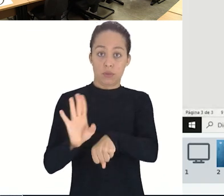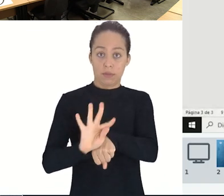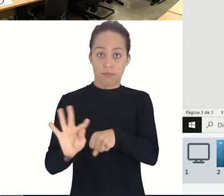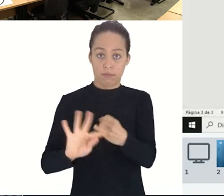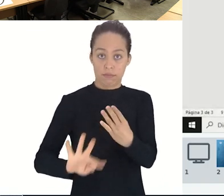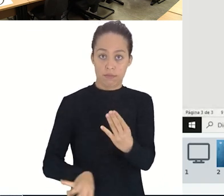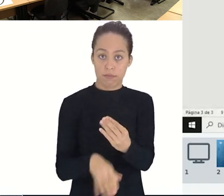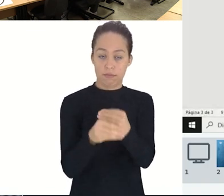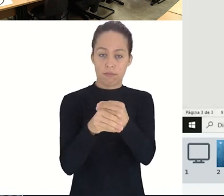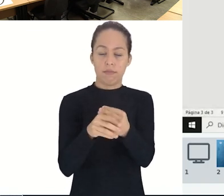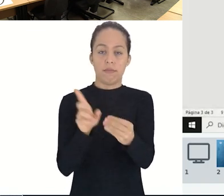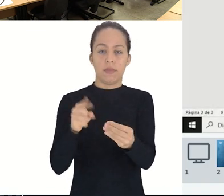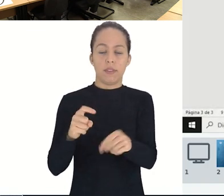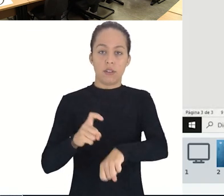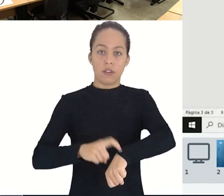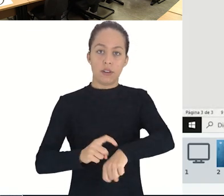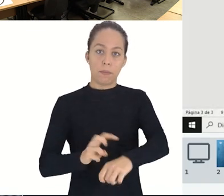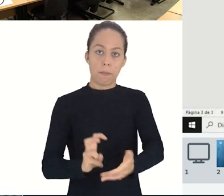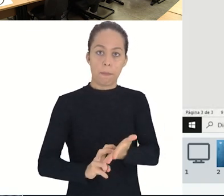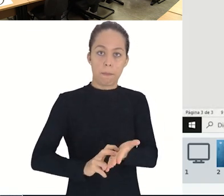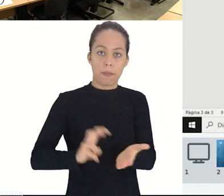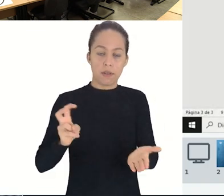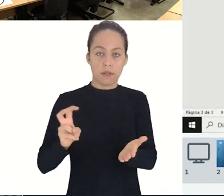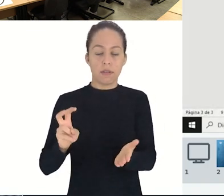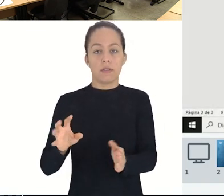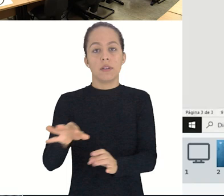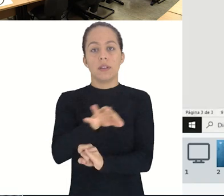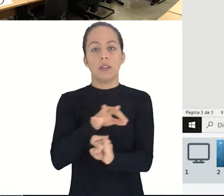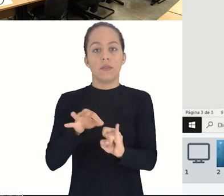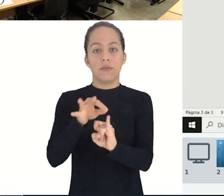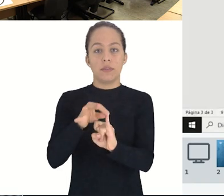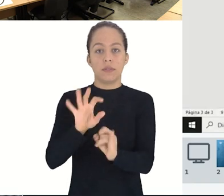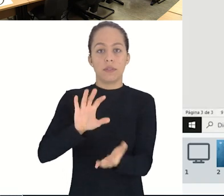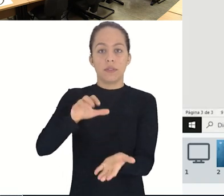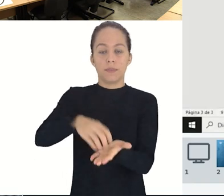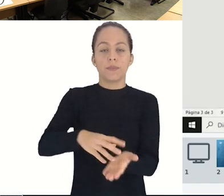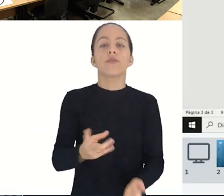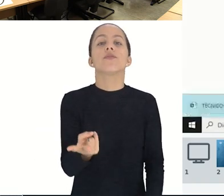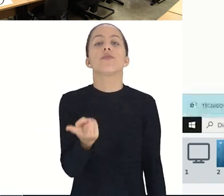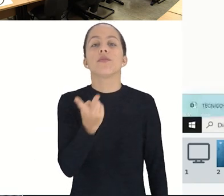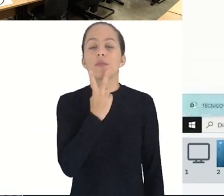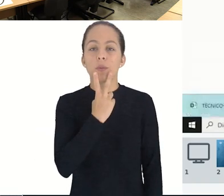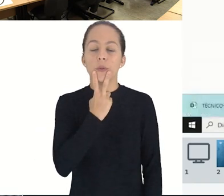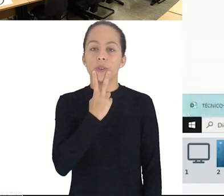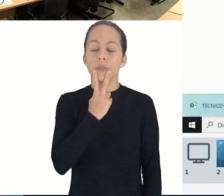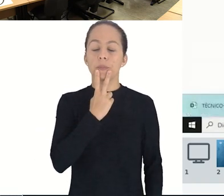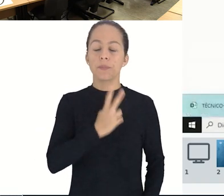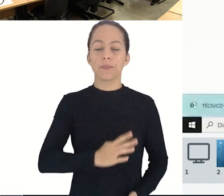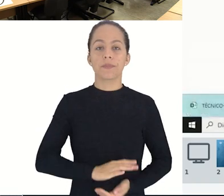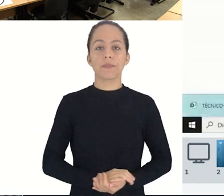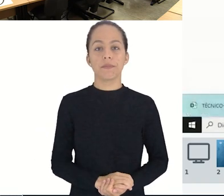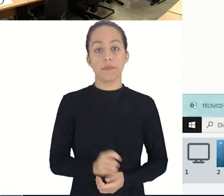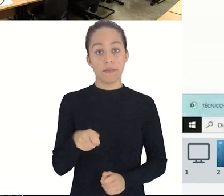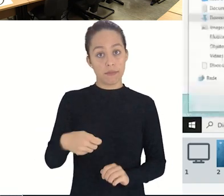Curso técnico subsequente em edificações matutino, Campus Vitória.